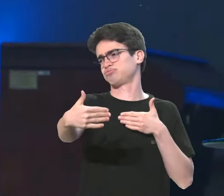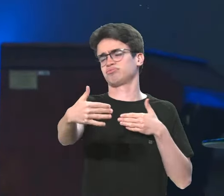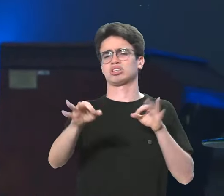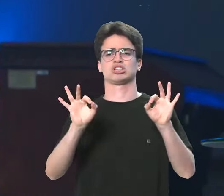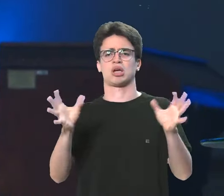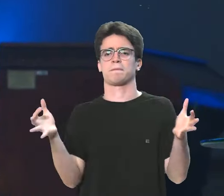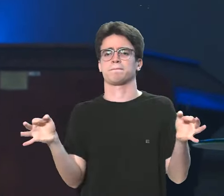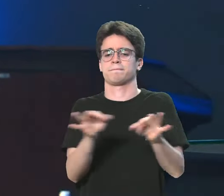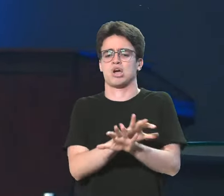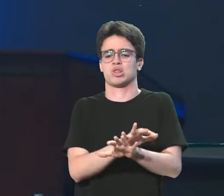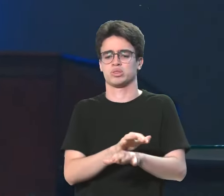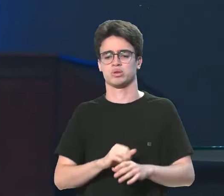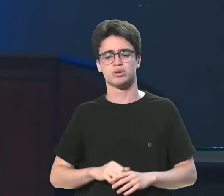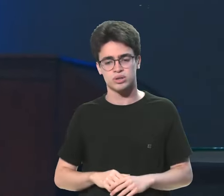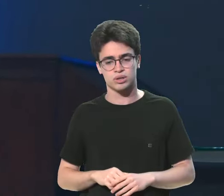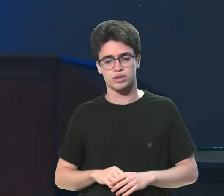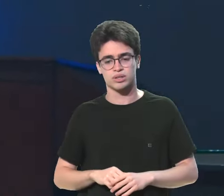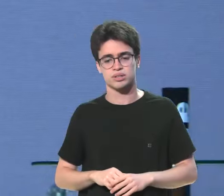momento